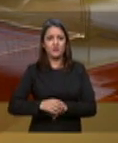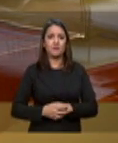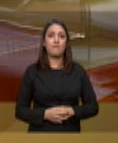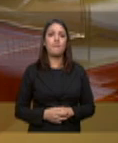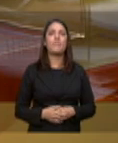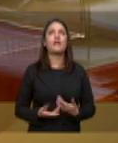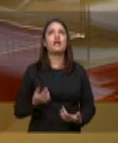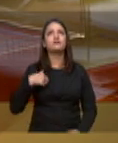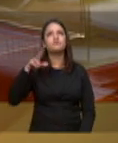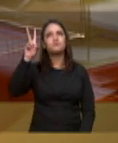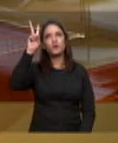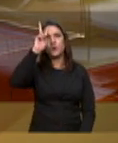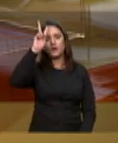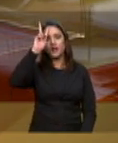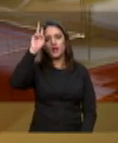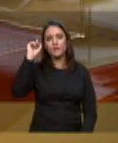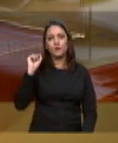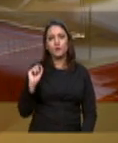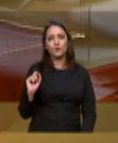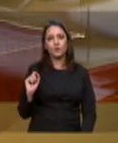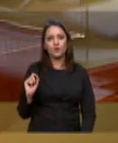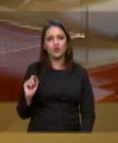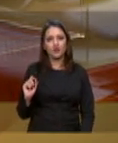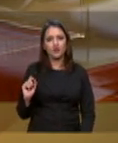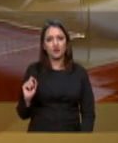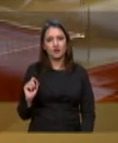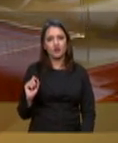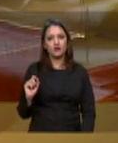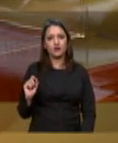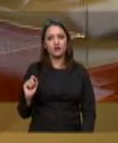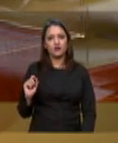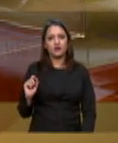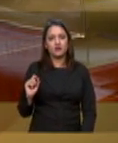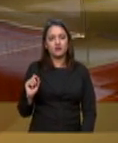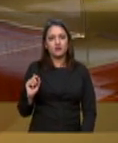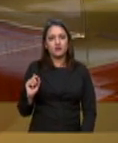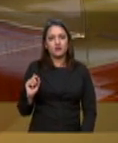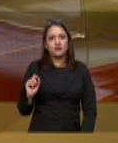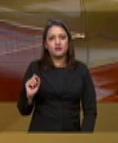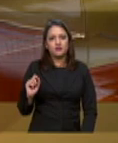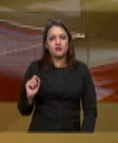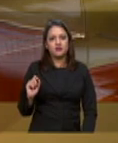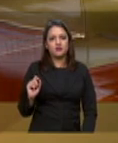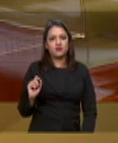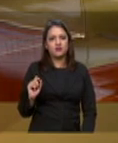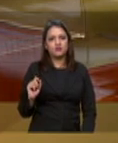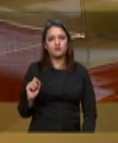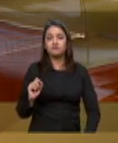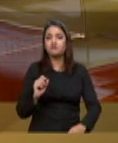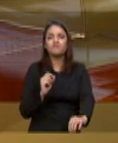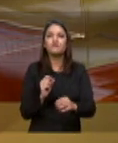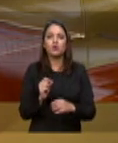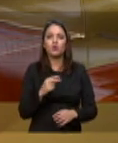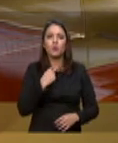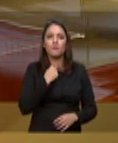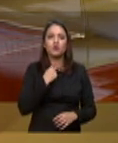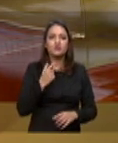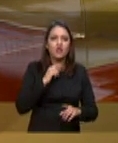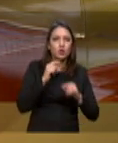Eu lembro aqui que não pode haver dúvida a respeito do bem jurídico tutelado, tanto na